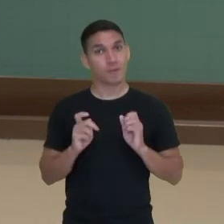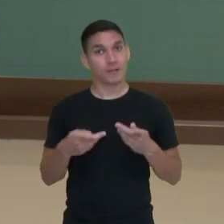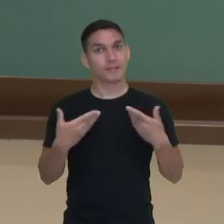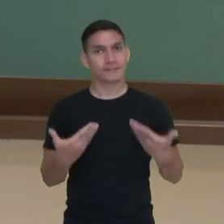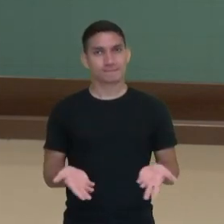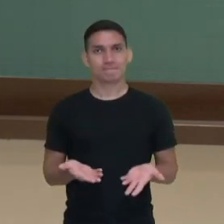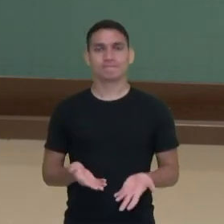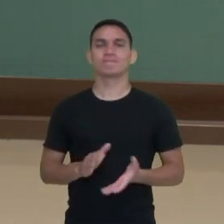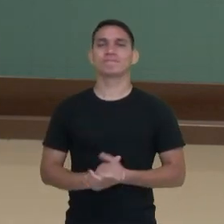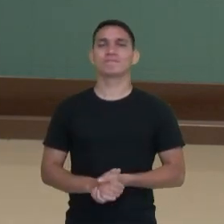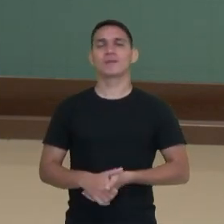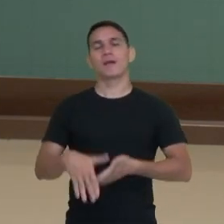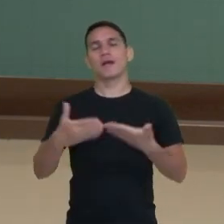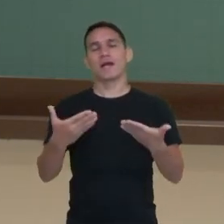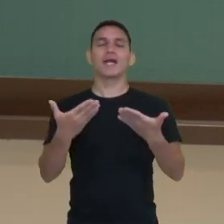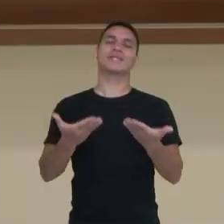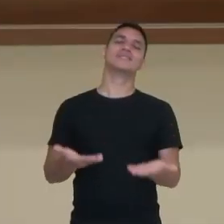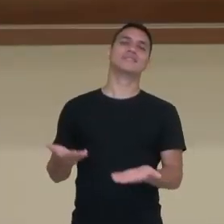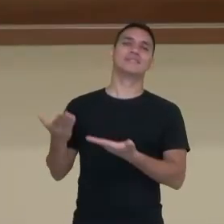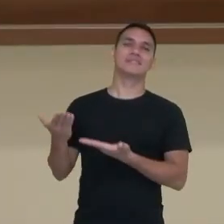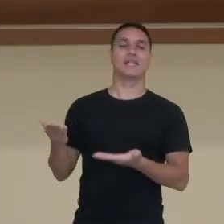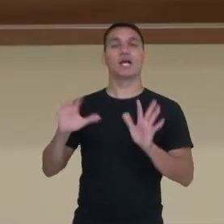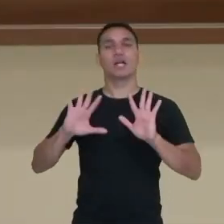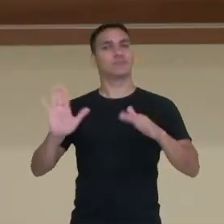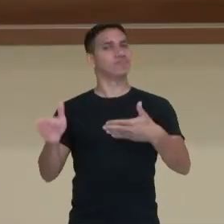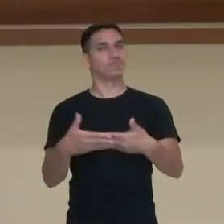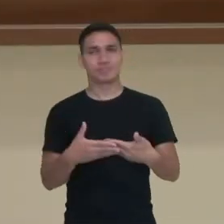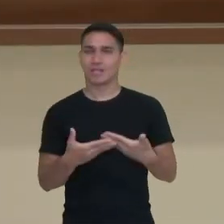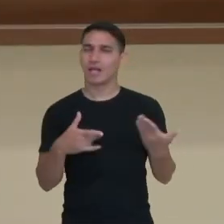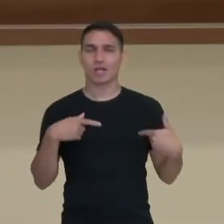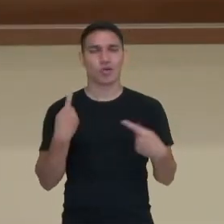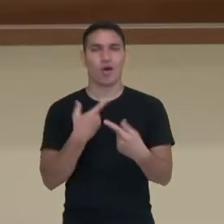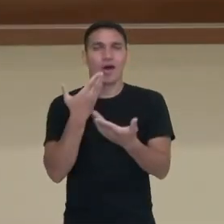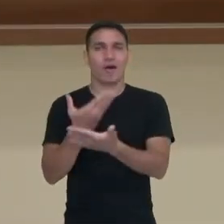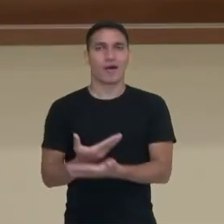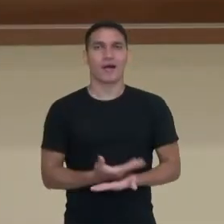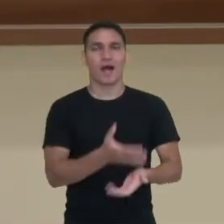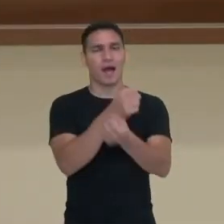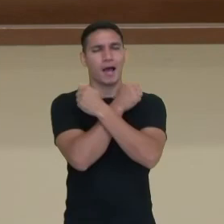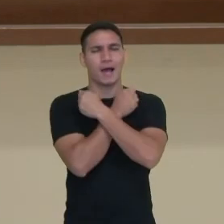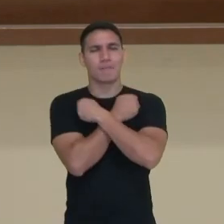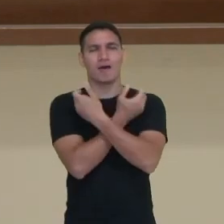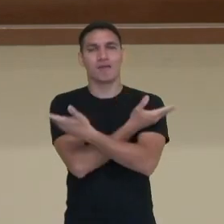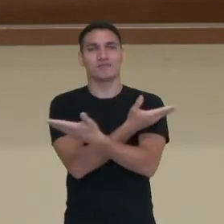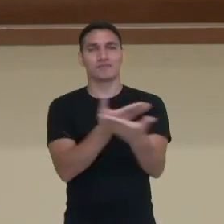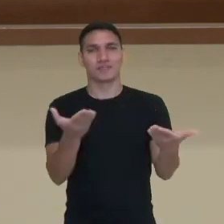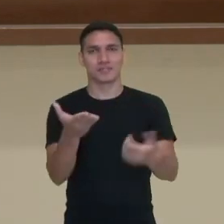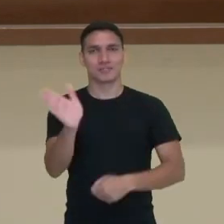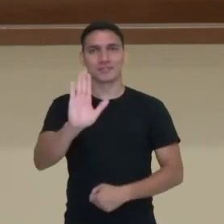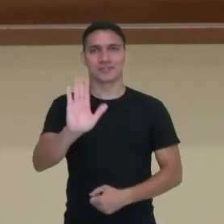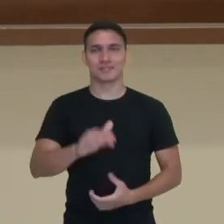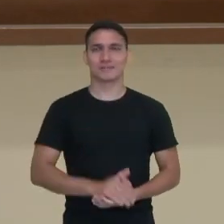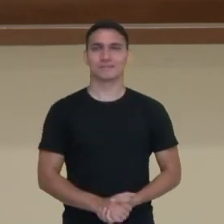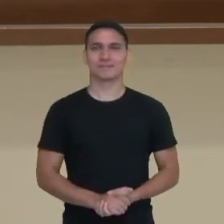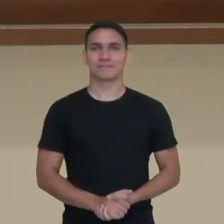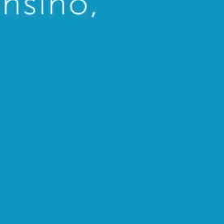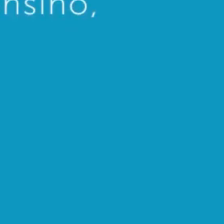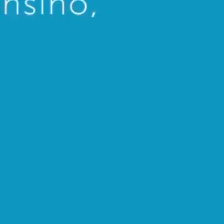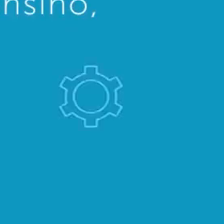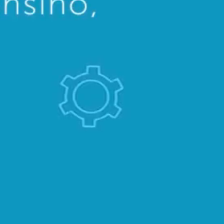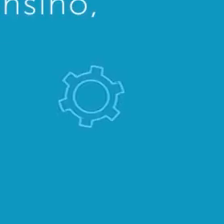pessoal? Muito bem, ficamos por aqui então. Um abraço para vocês e até a próxima.